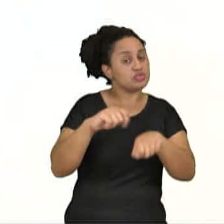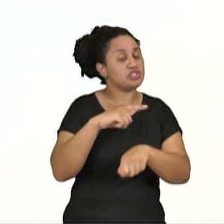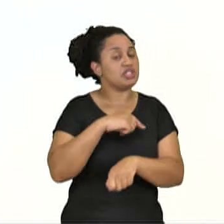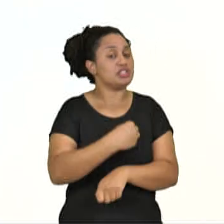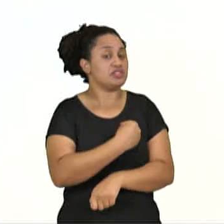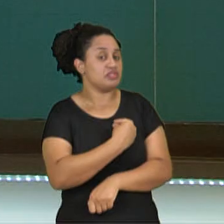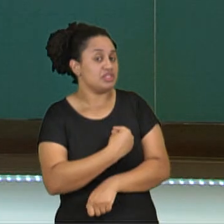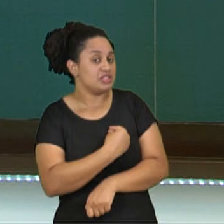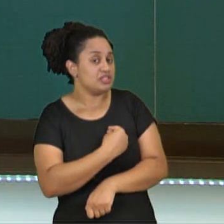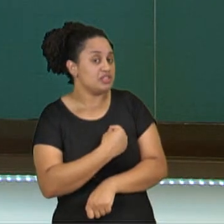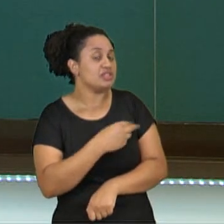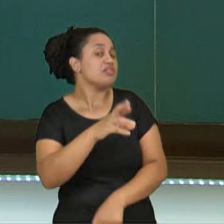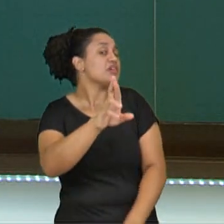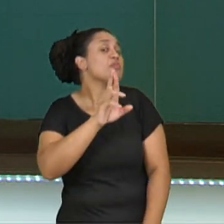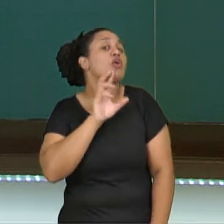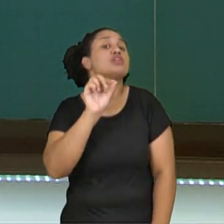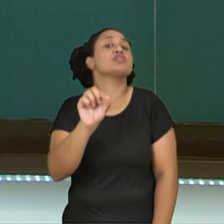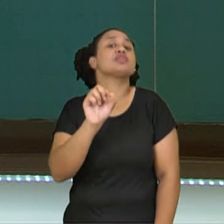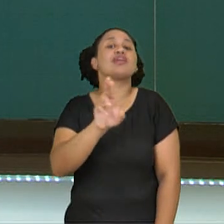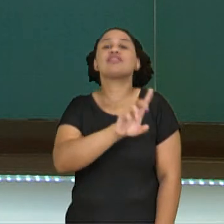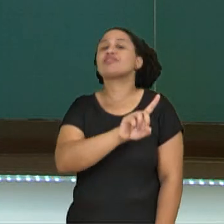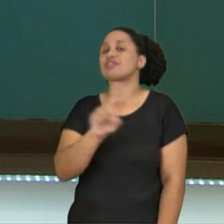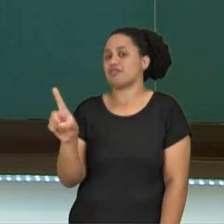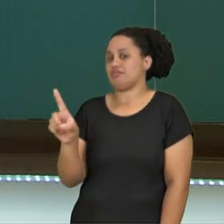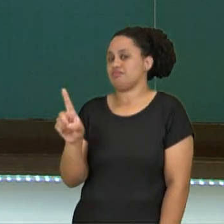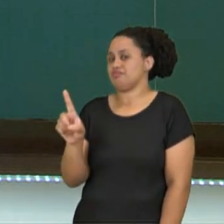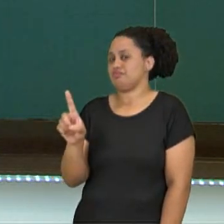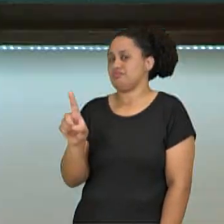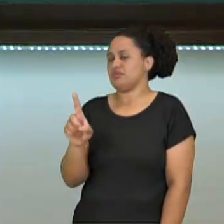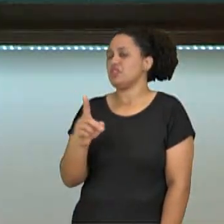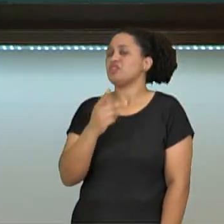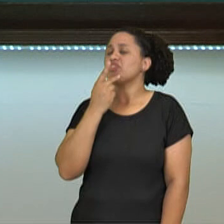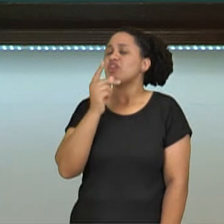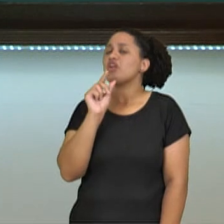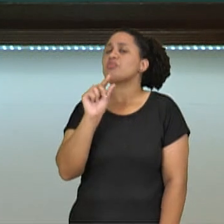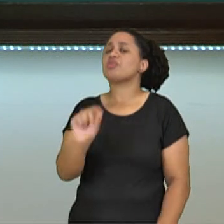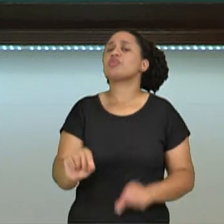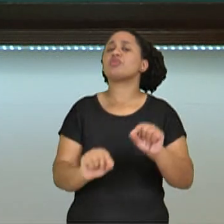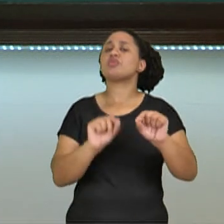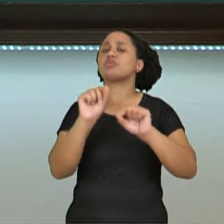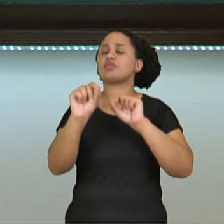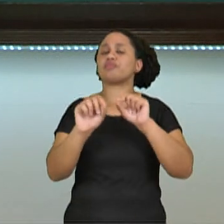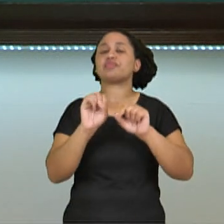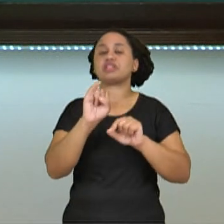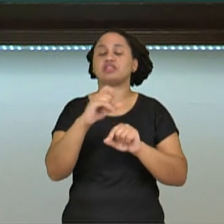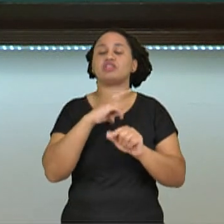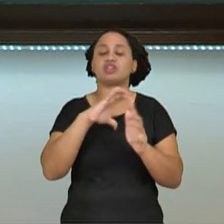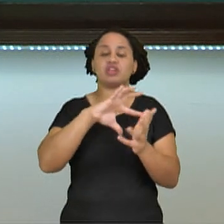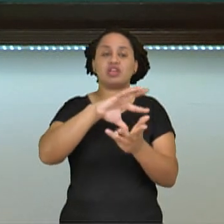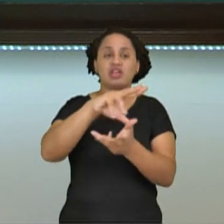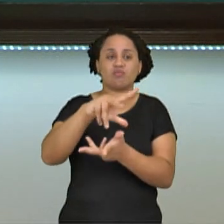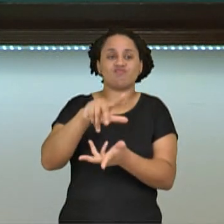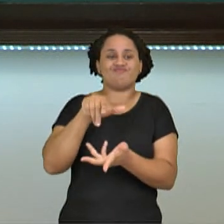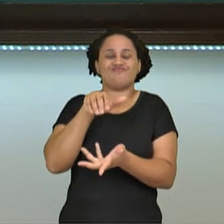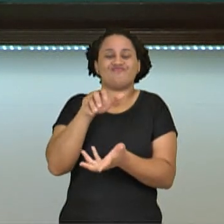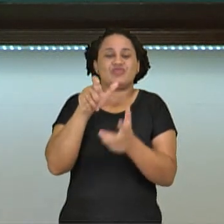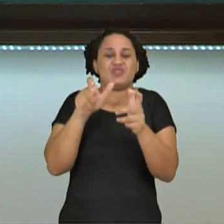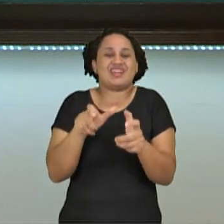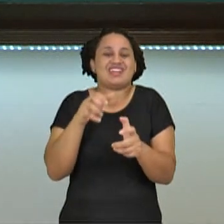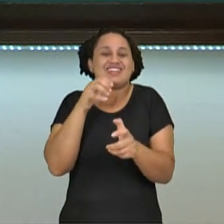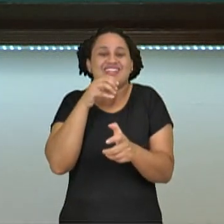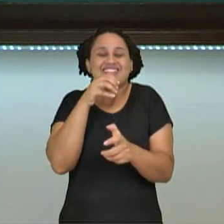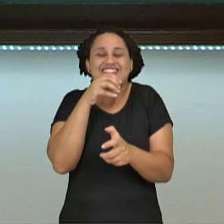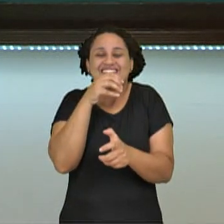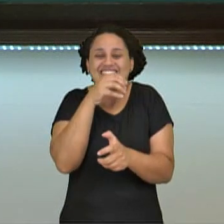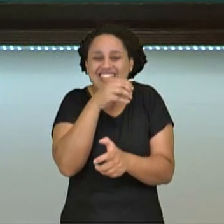A resposta é não. E eu vou contar um pouquinho para vocês. Se a gente tinha um planeta Terra muito quente,